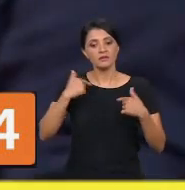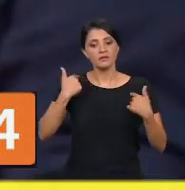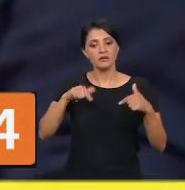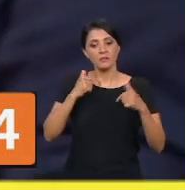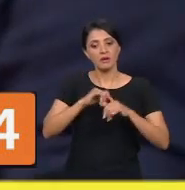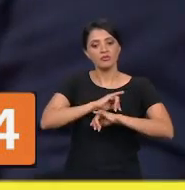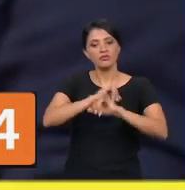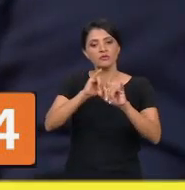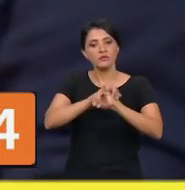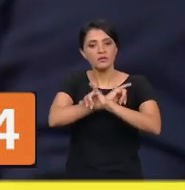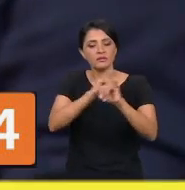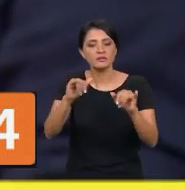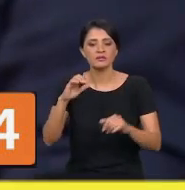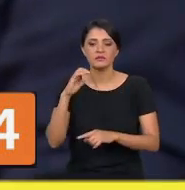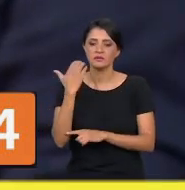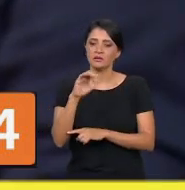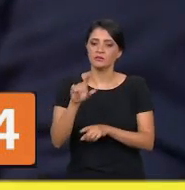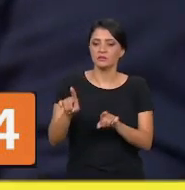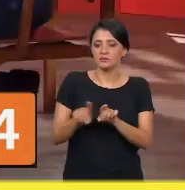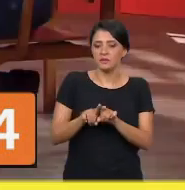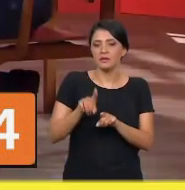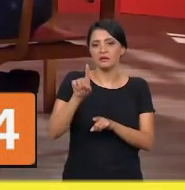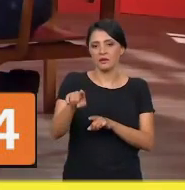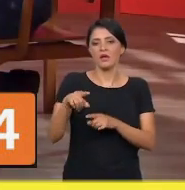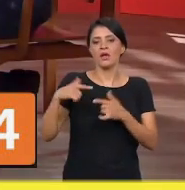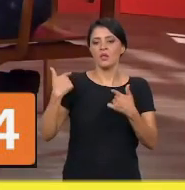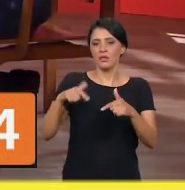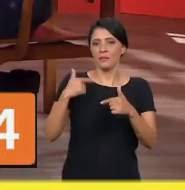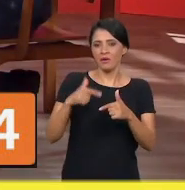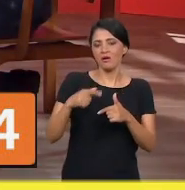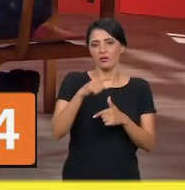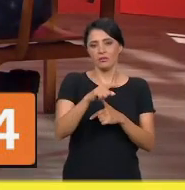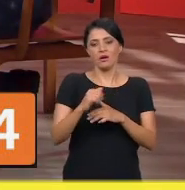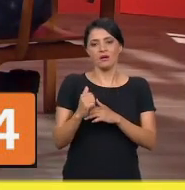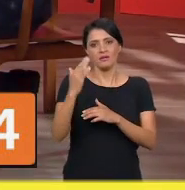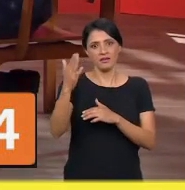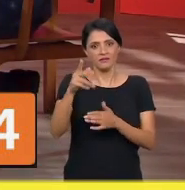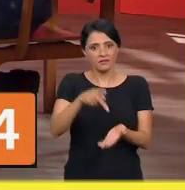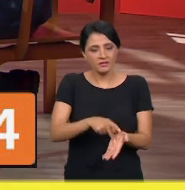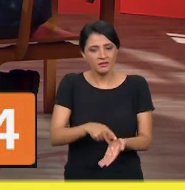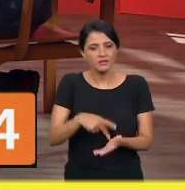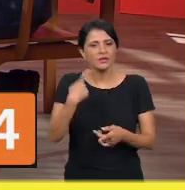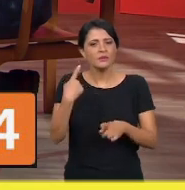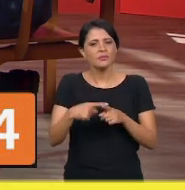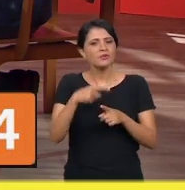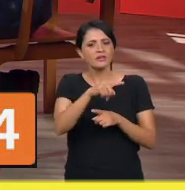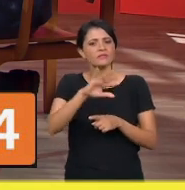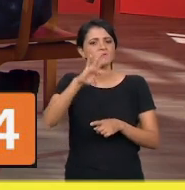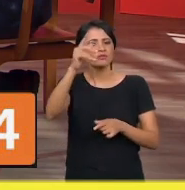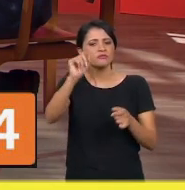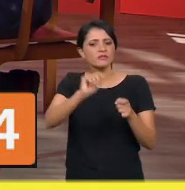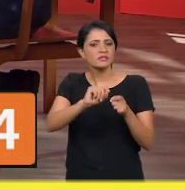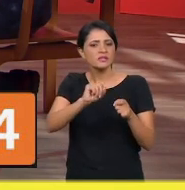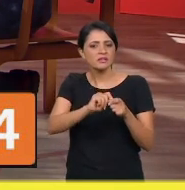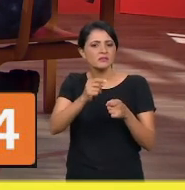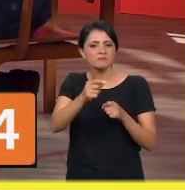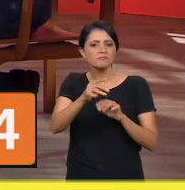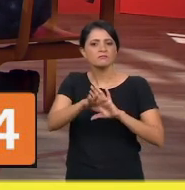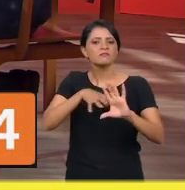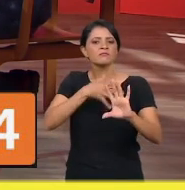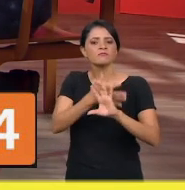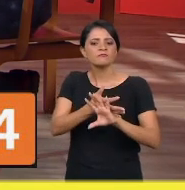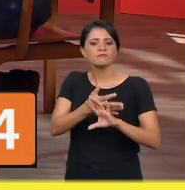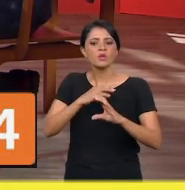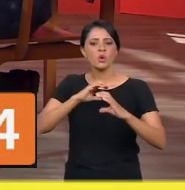divulgação científica também, né? Que é um trabalho para além do seu trabalho, na verdade, né? Por que você decidiu fazer esses canais e